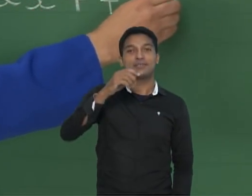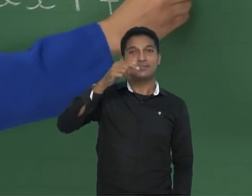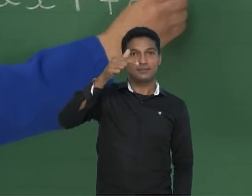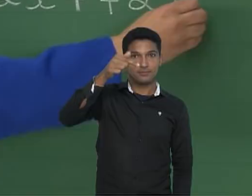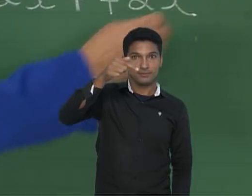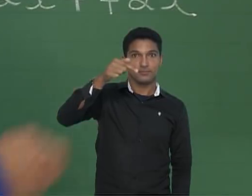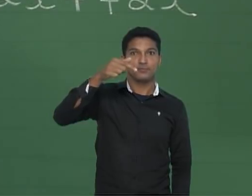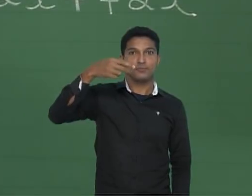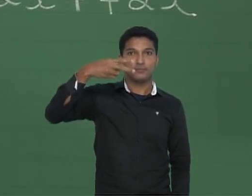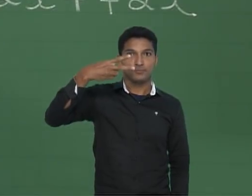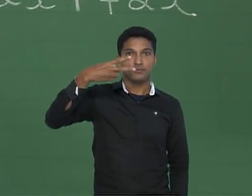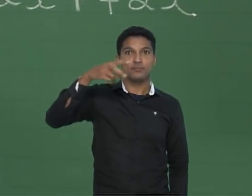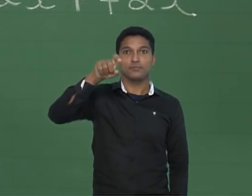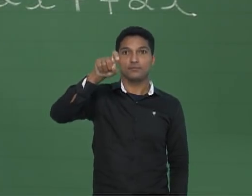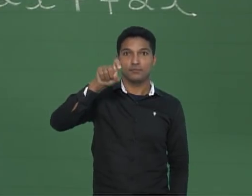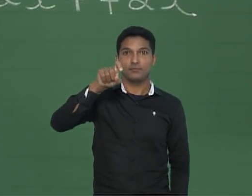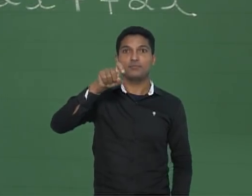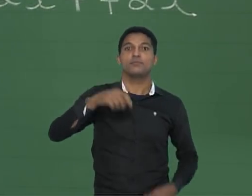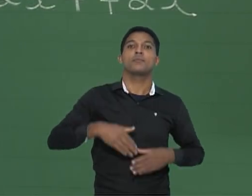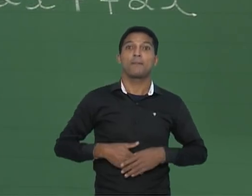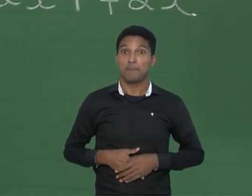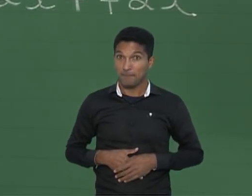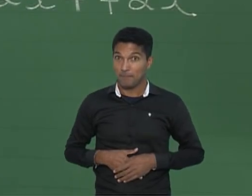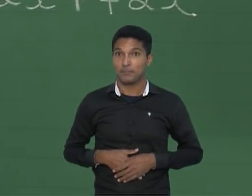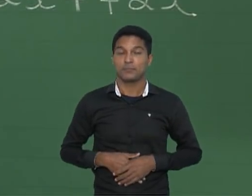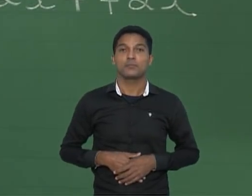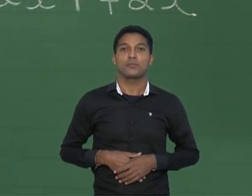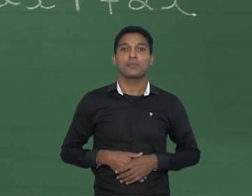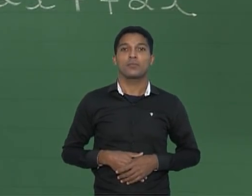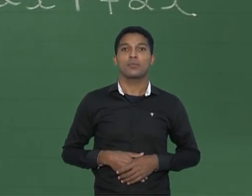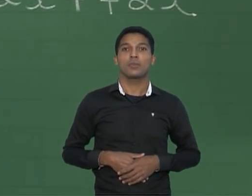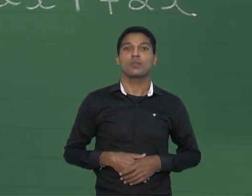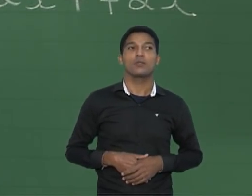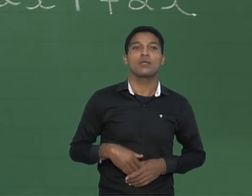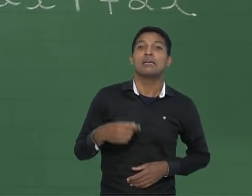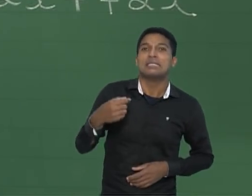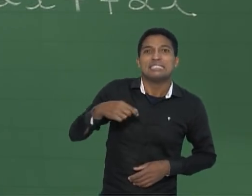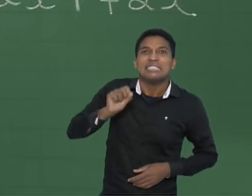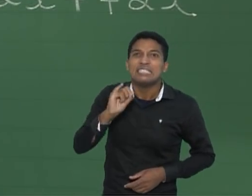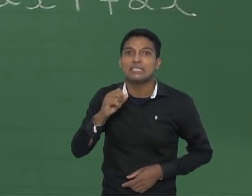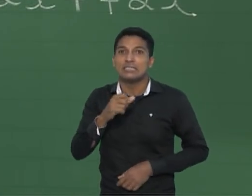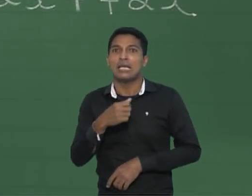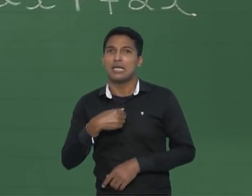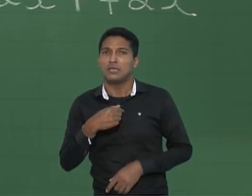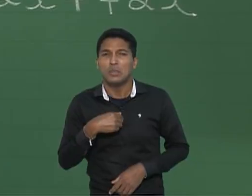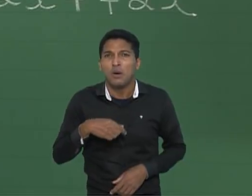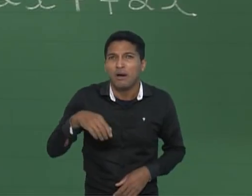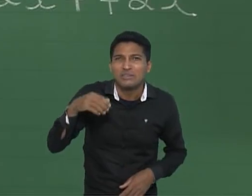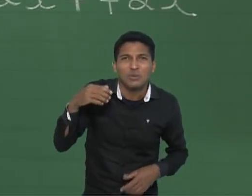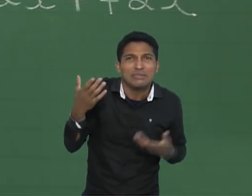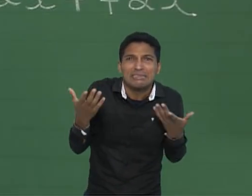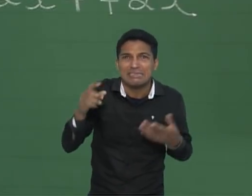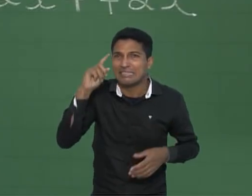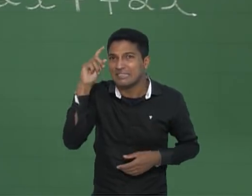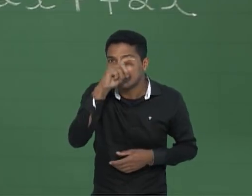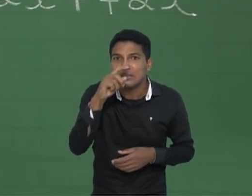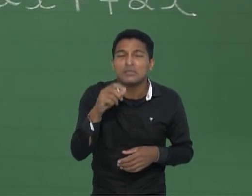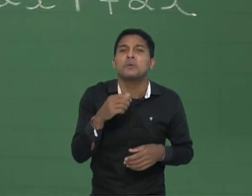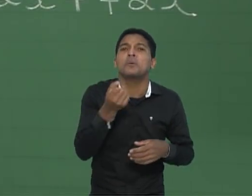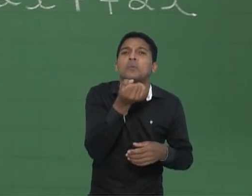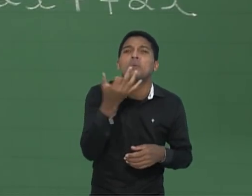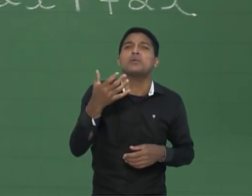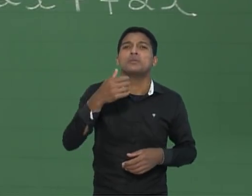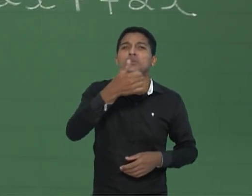72x. Né? Eu estou com dificuldade, eu não sei quanto que é 12 vezes 6 de cabeça, não tem nenhum problema. O que vocês vão